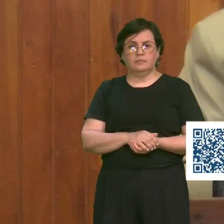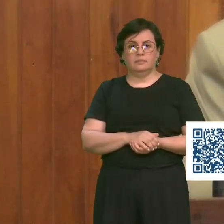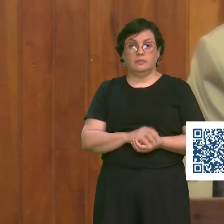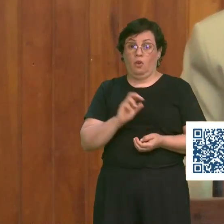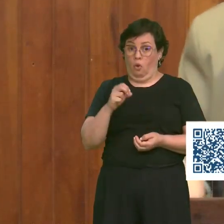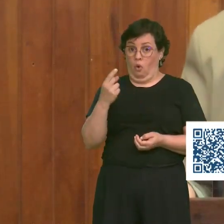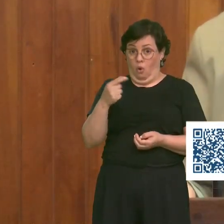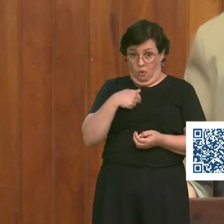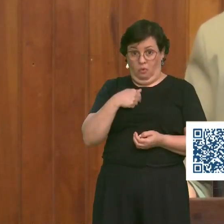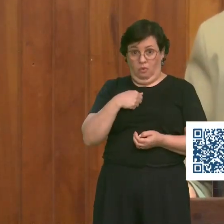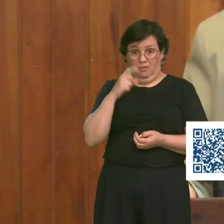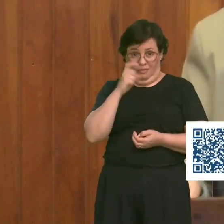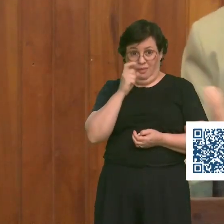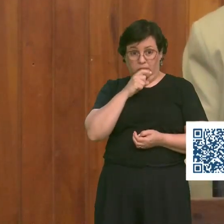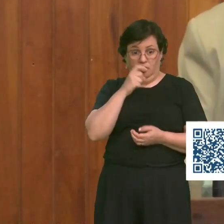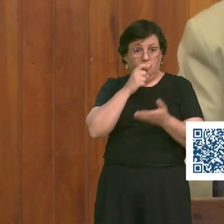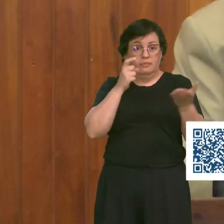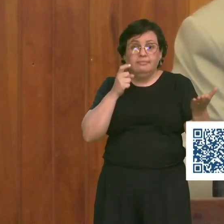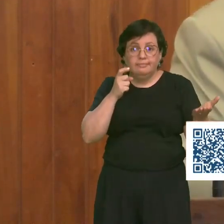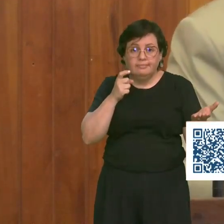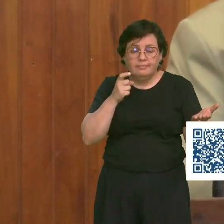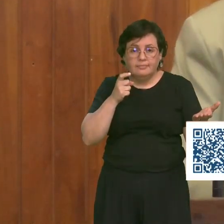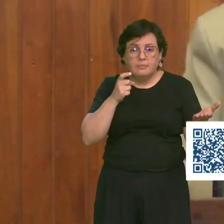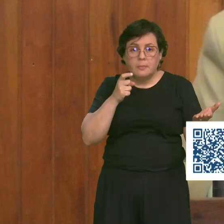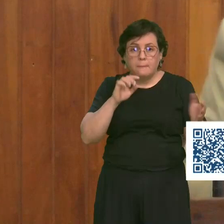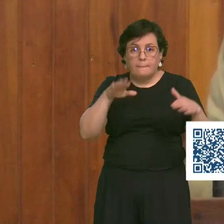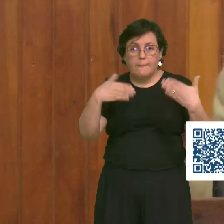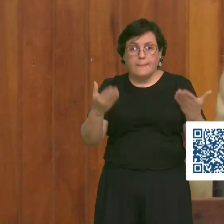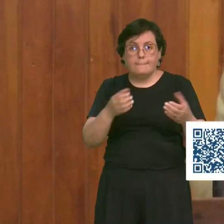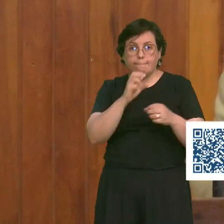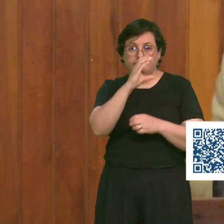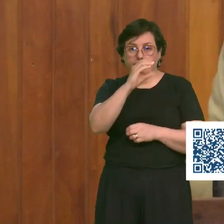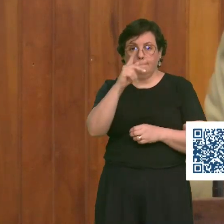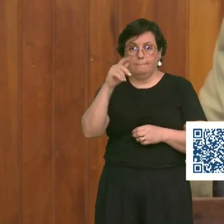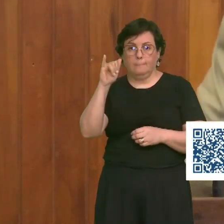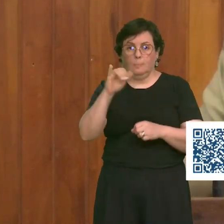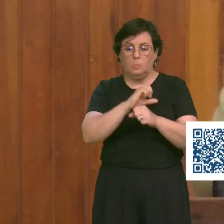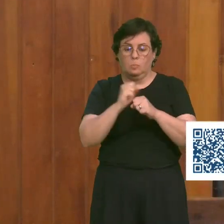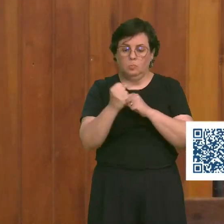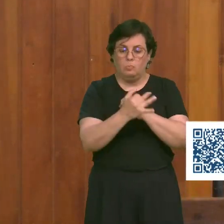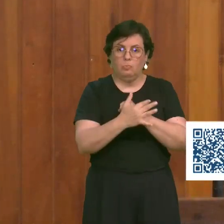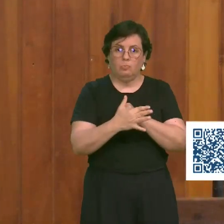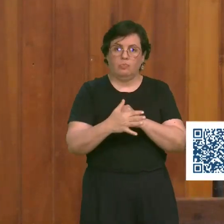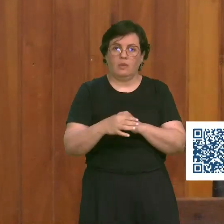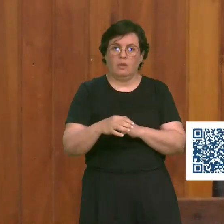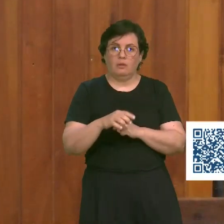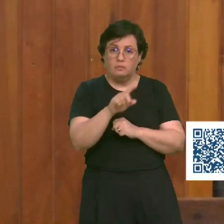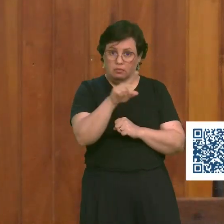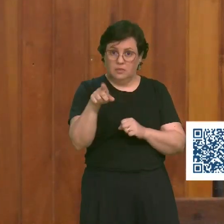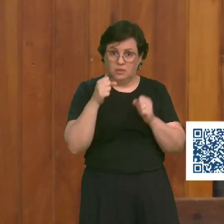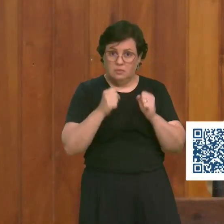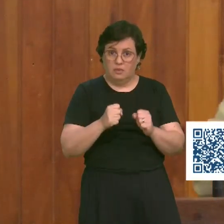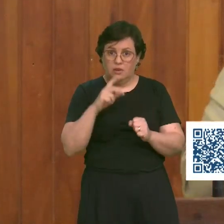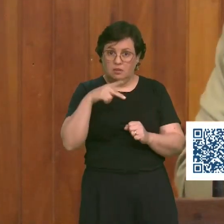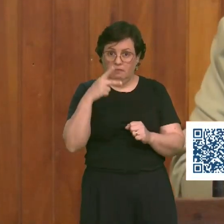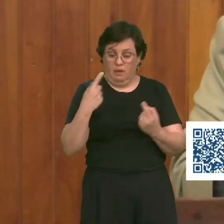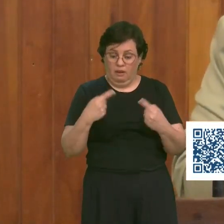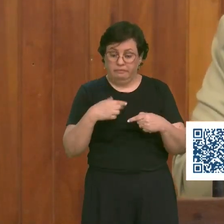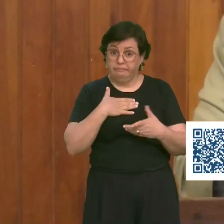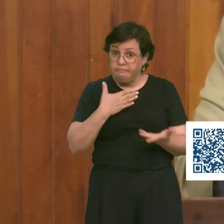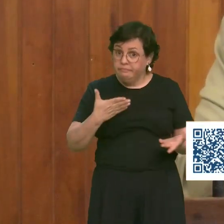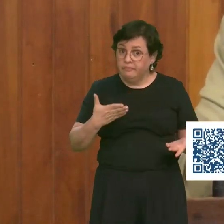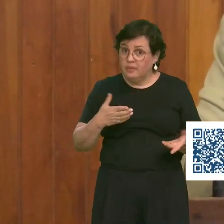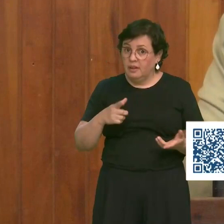ou é mentira o que eu tô dizendo na CPI na instalação da CPI do convite Alguém pode me desmentir que houve